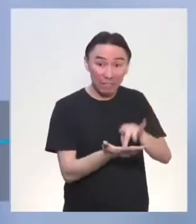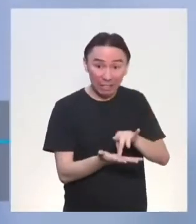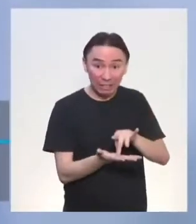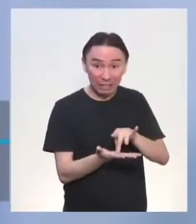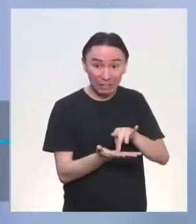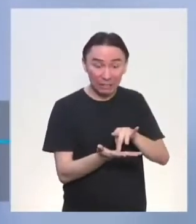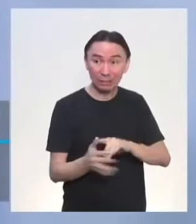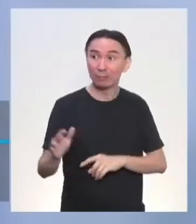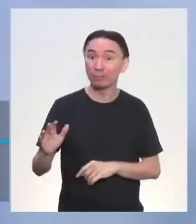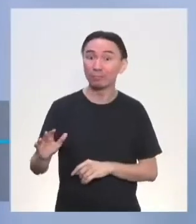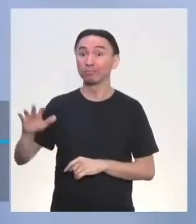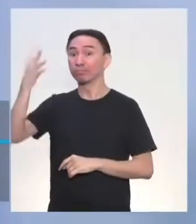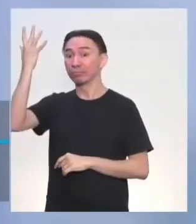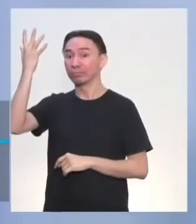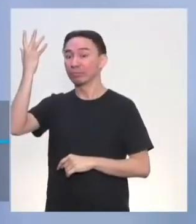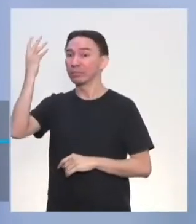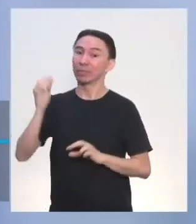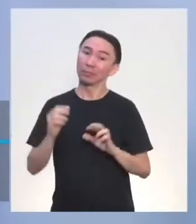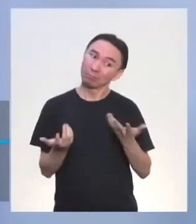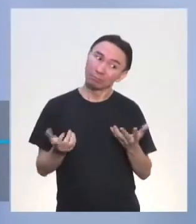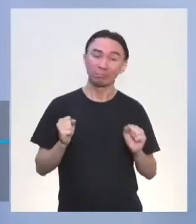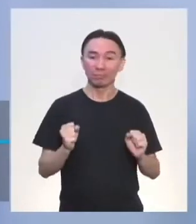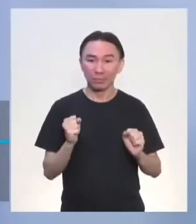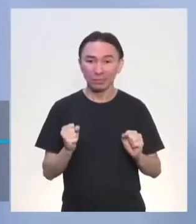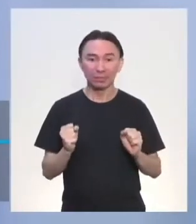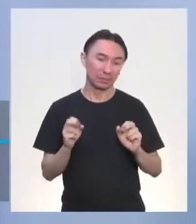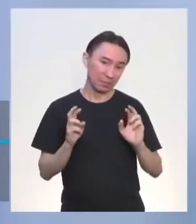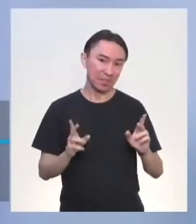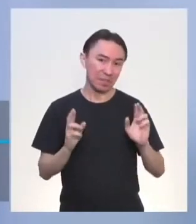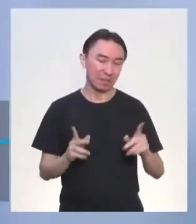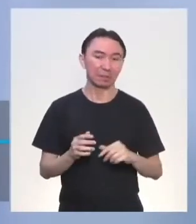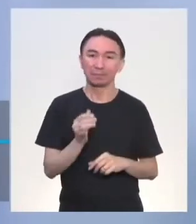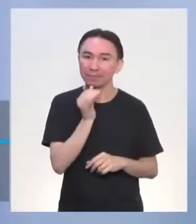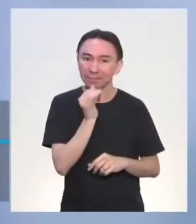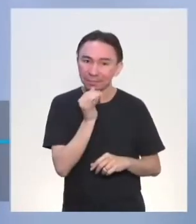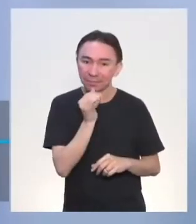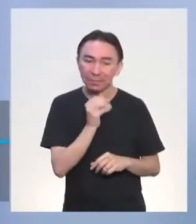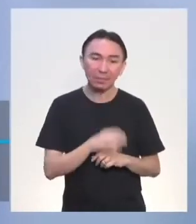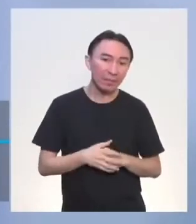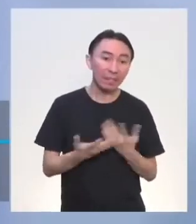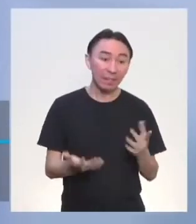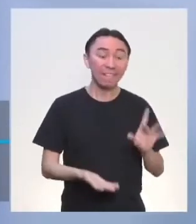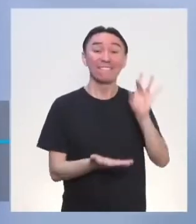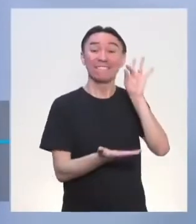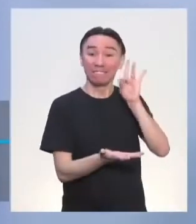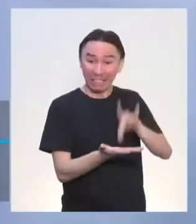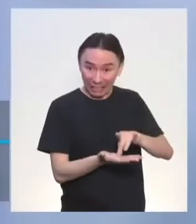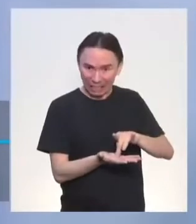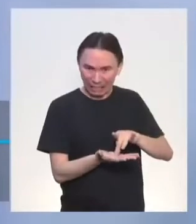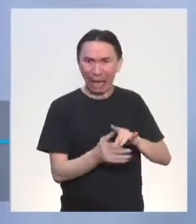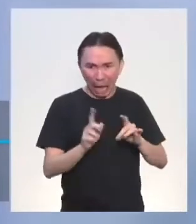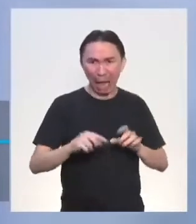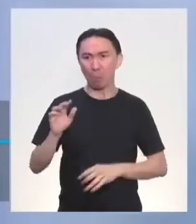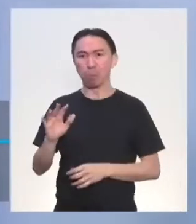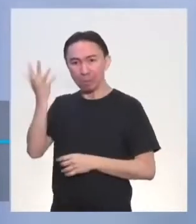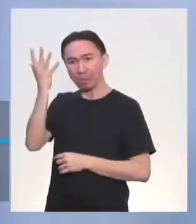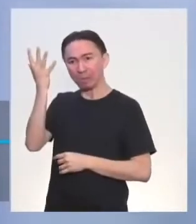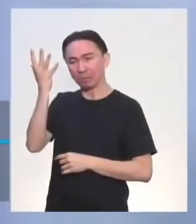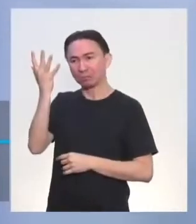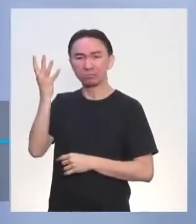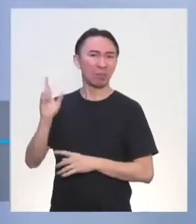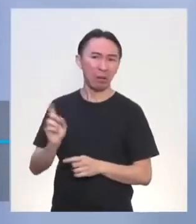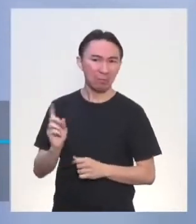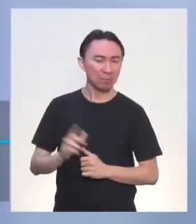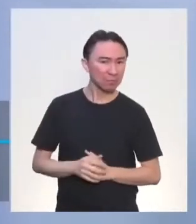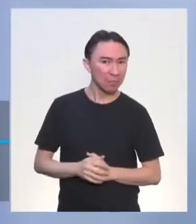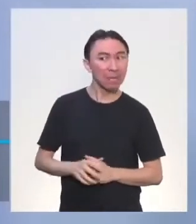necessariamente. Estou querendo dizer o quê? Todo fato, nem todo fato é um acontecimento. Mas todo